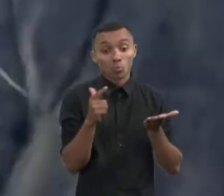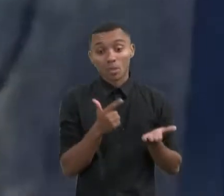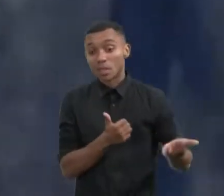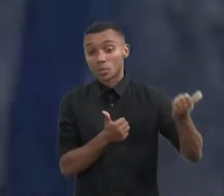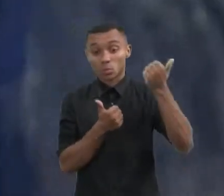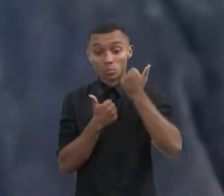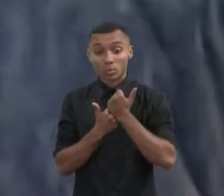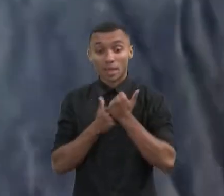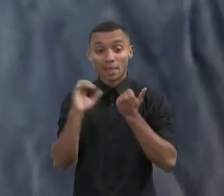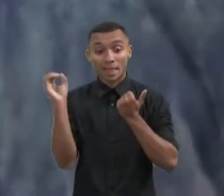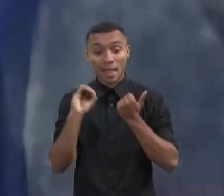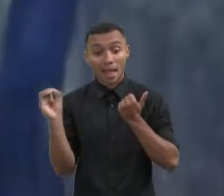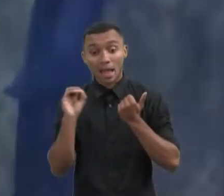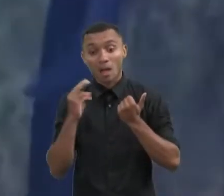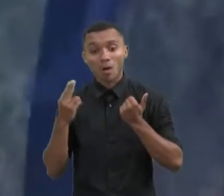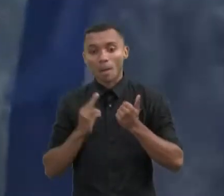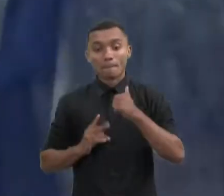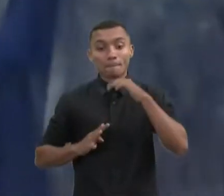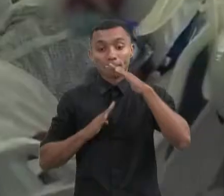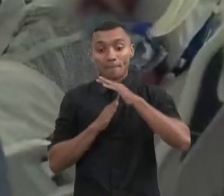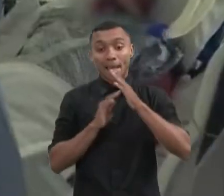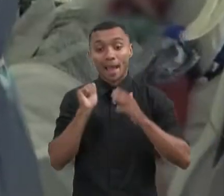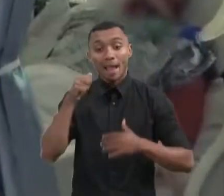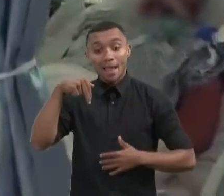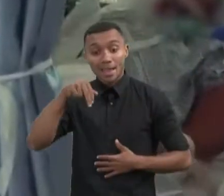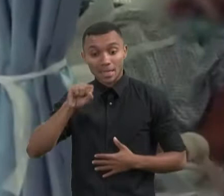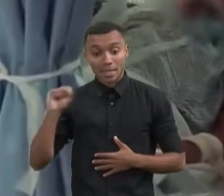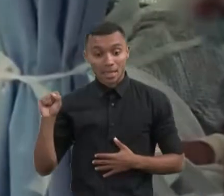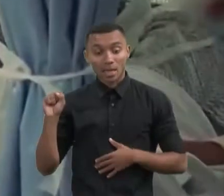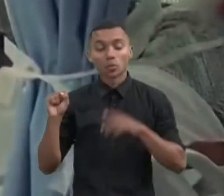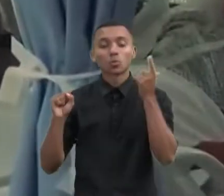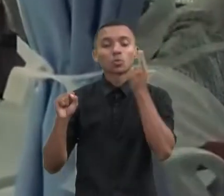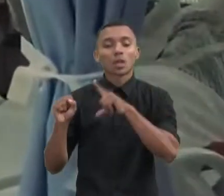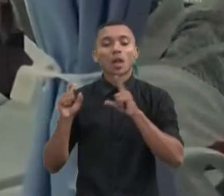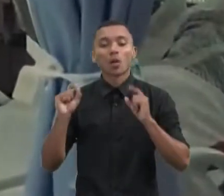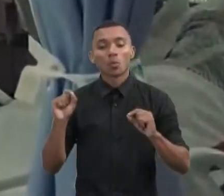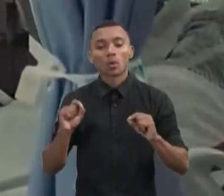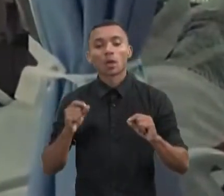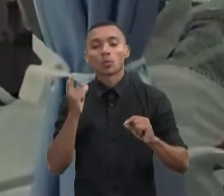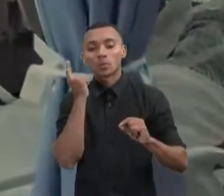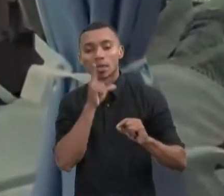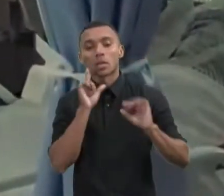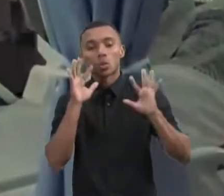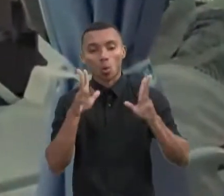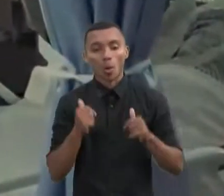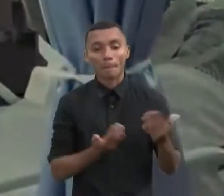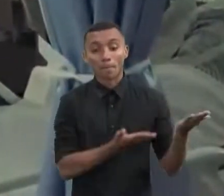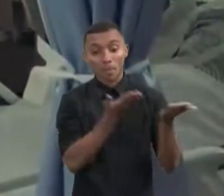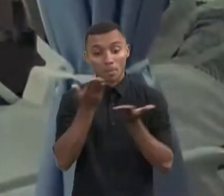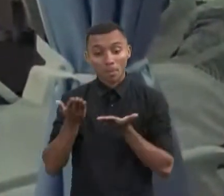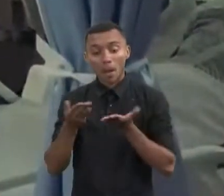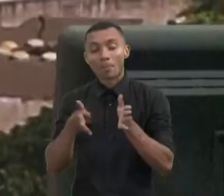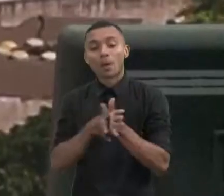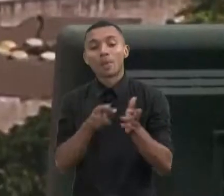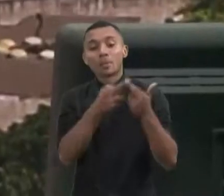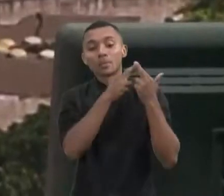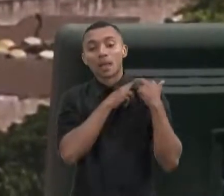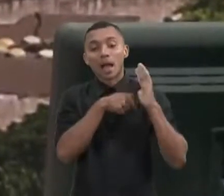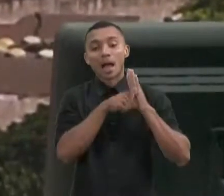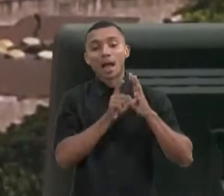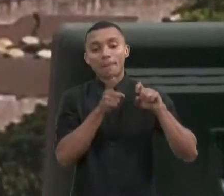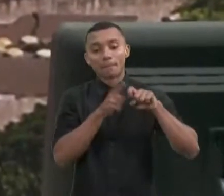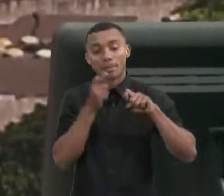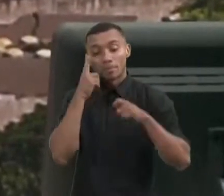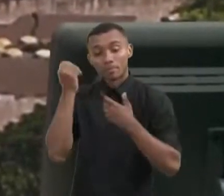os procedimentos do rol da ANS, poderá ocorrer a cobertura do tratamento indicado pelo médico. A